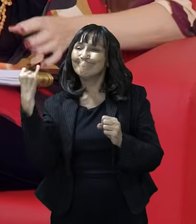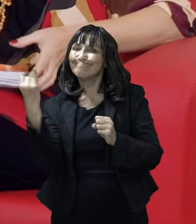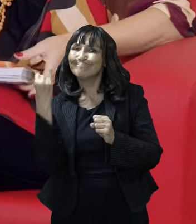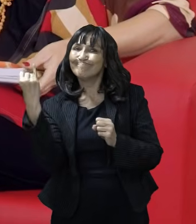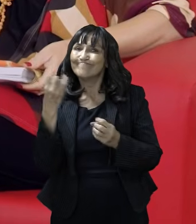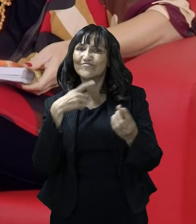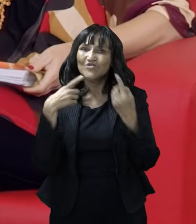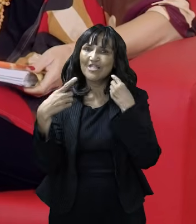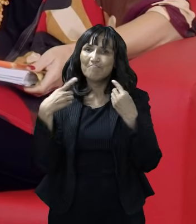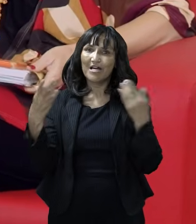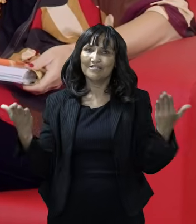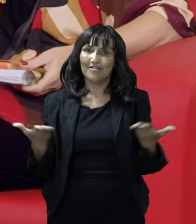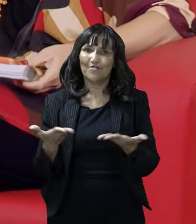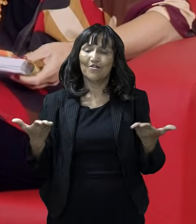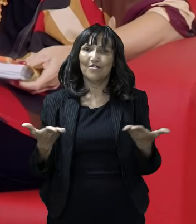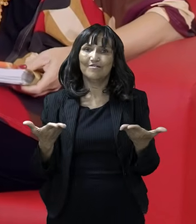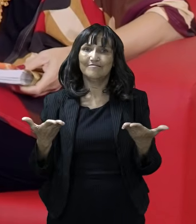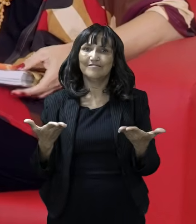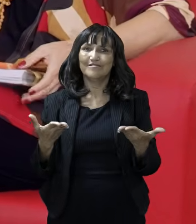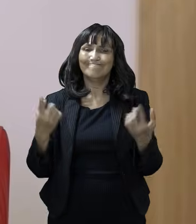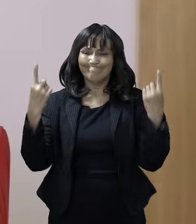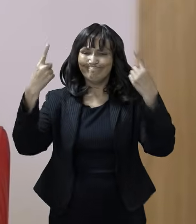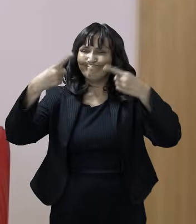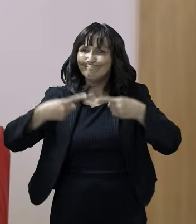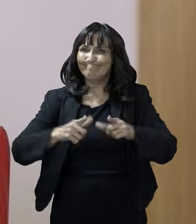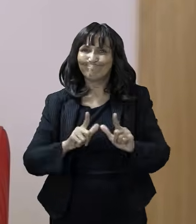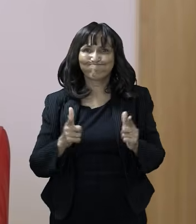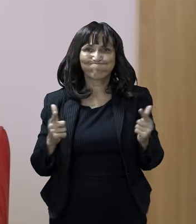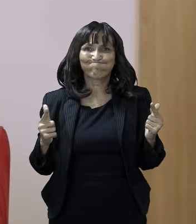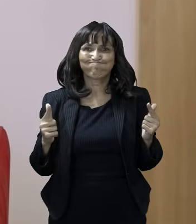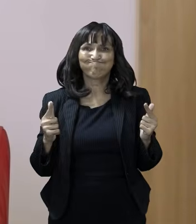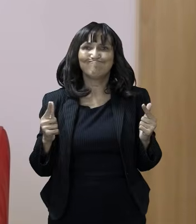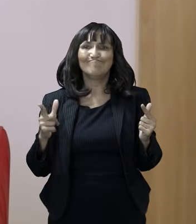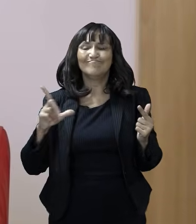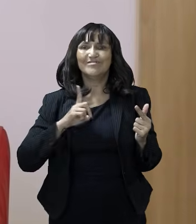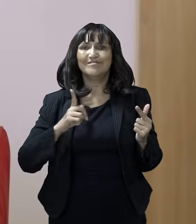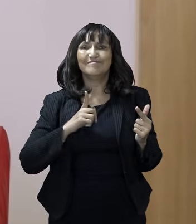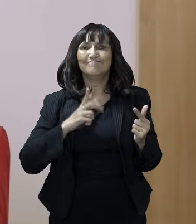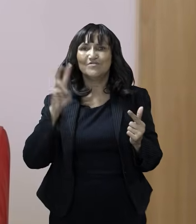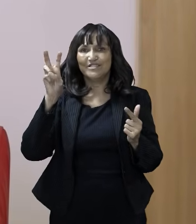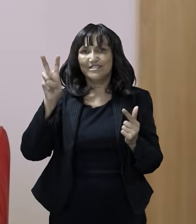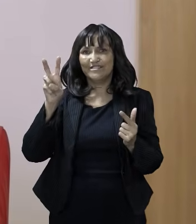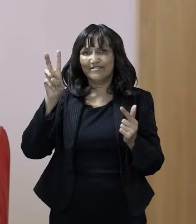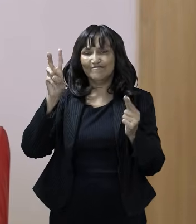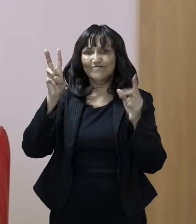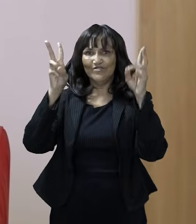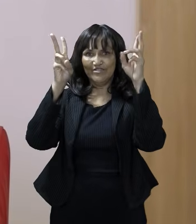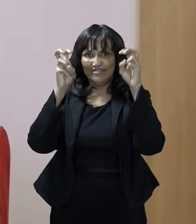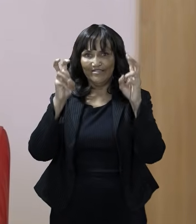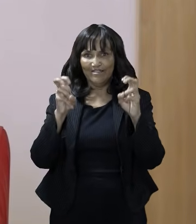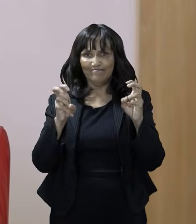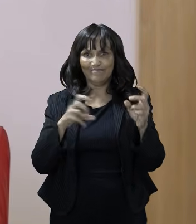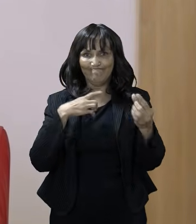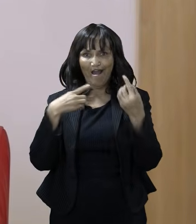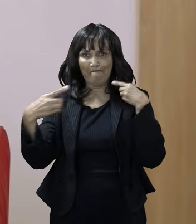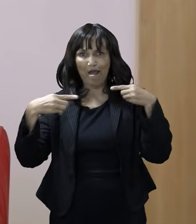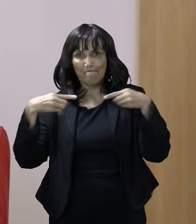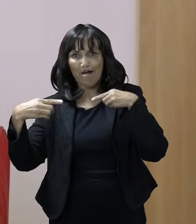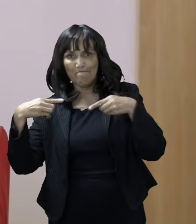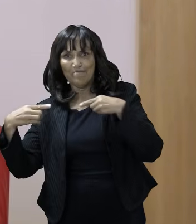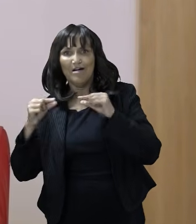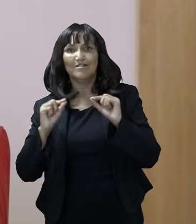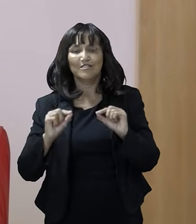momento? Malu, o desafio é muito grande. Nós temos 5 grandes temas para debater.